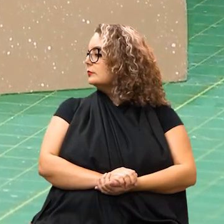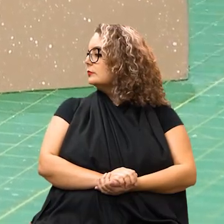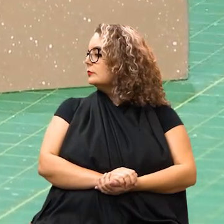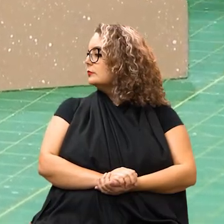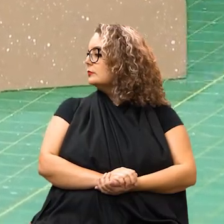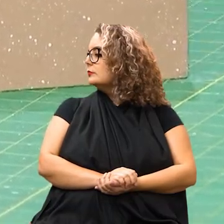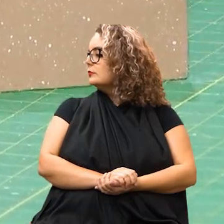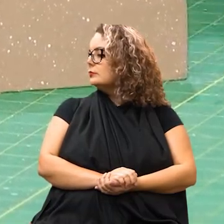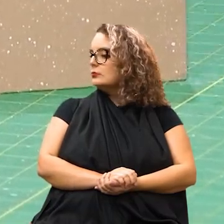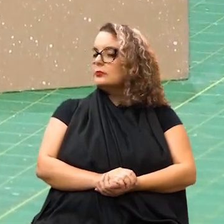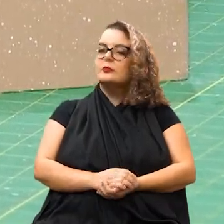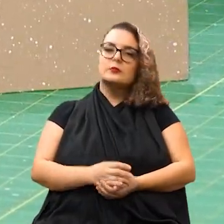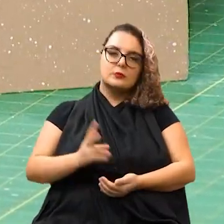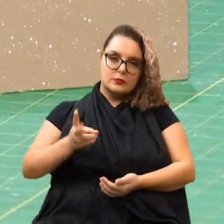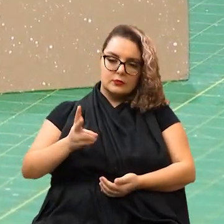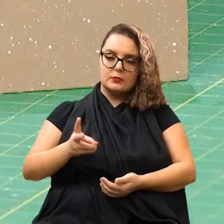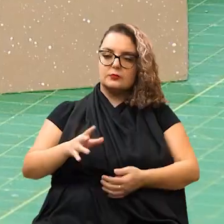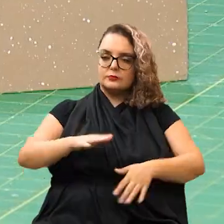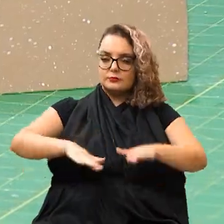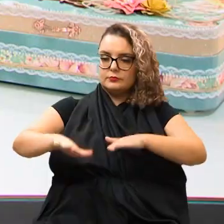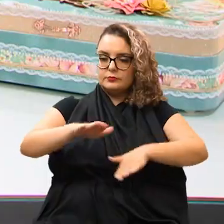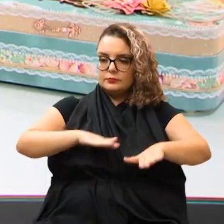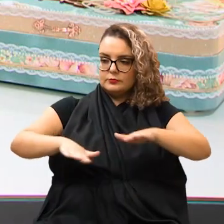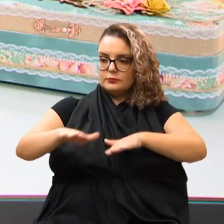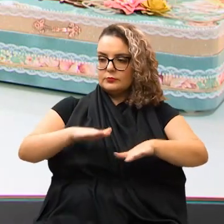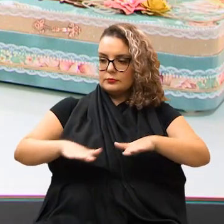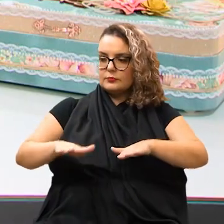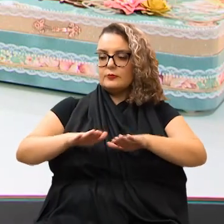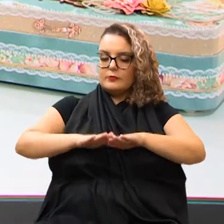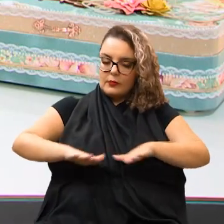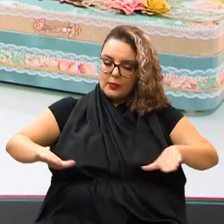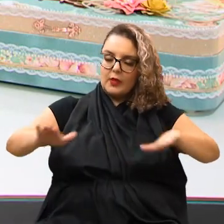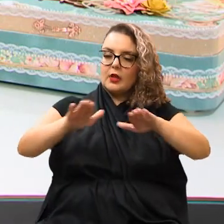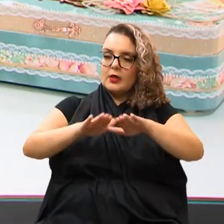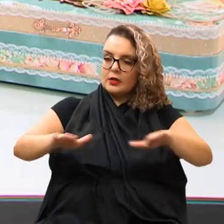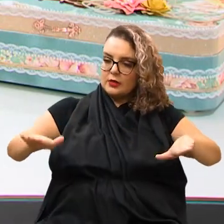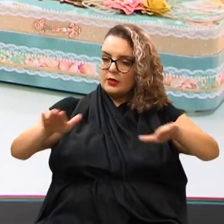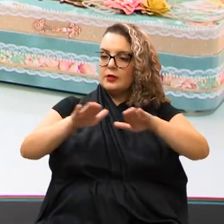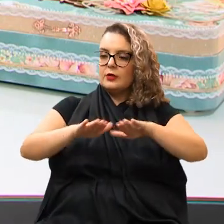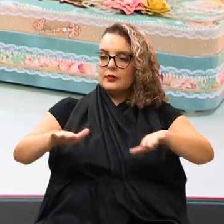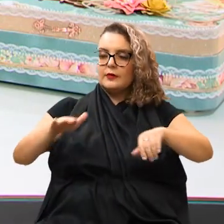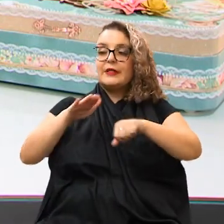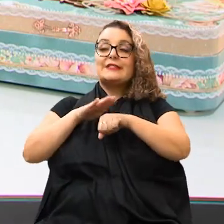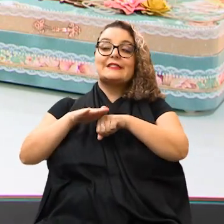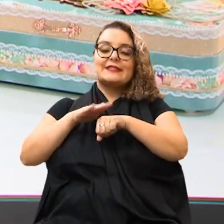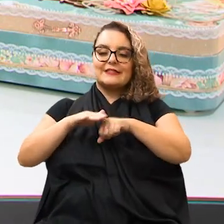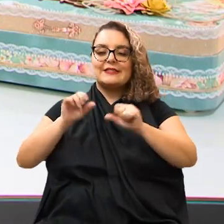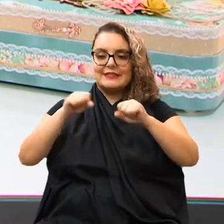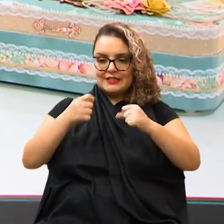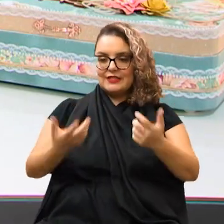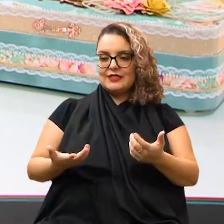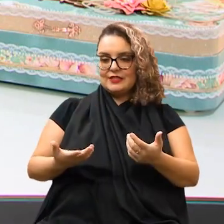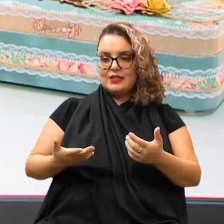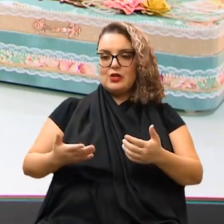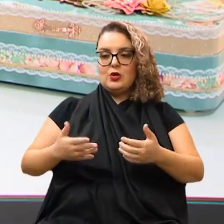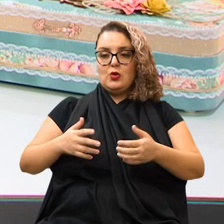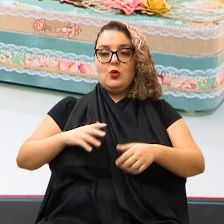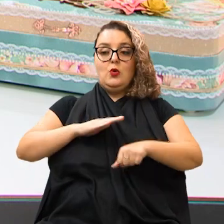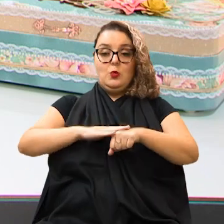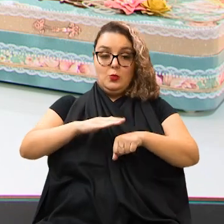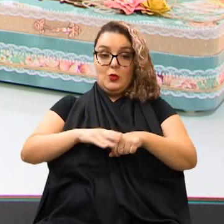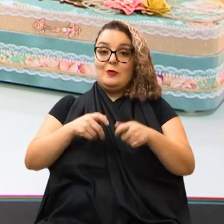Fico bastante tempo aqui no centro, tá? Só pra garantir. Alisa bastante, faz muito carinho. Mas é um carinho